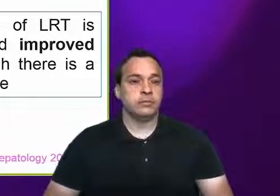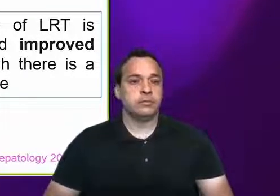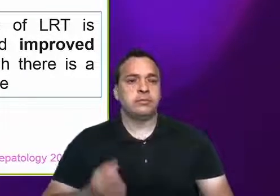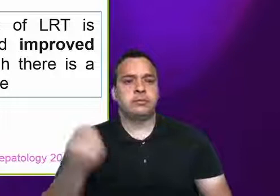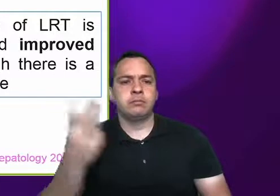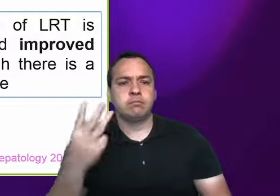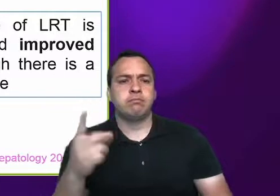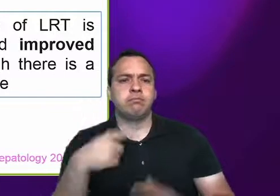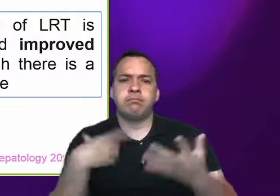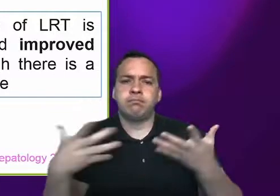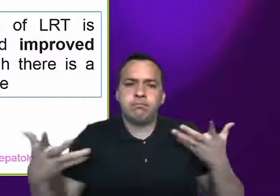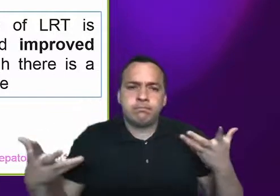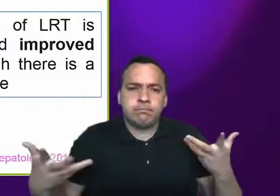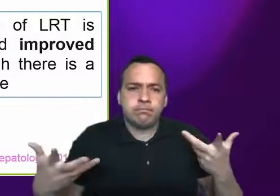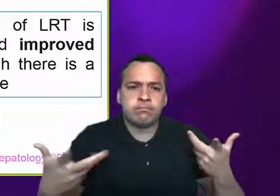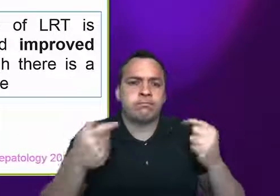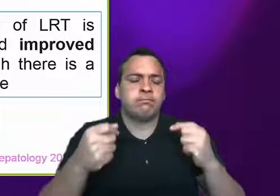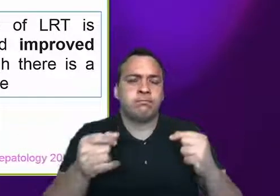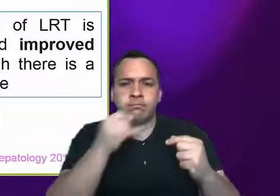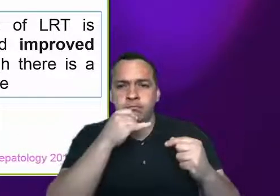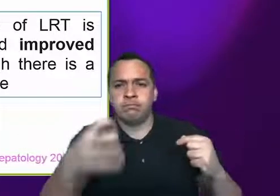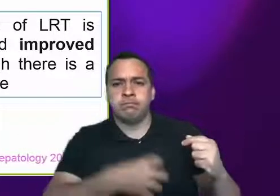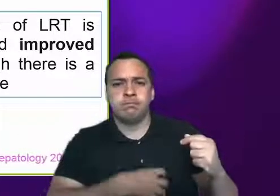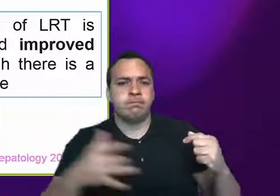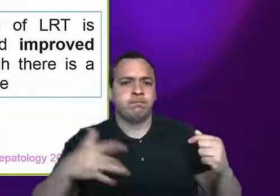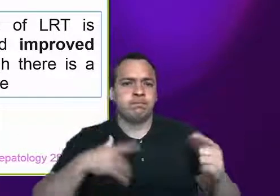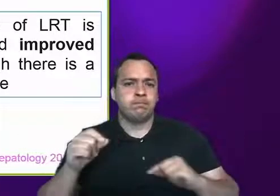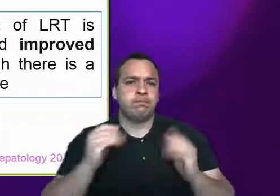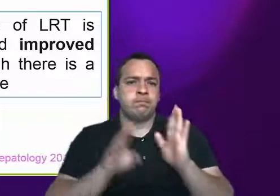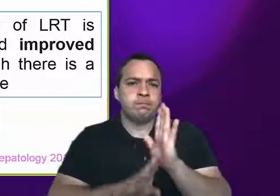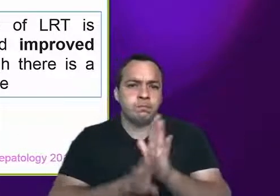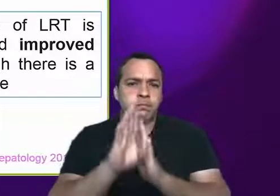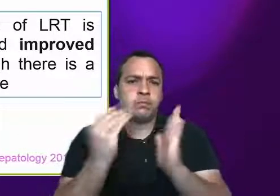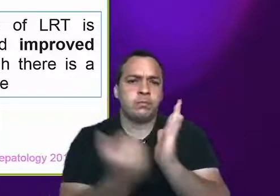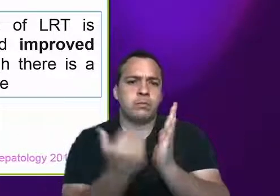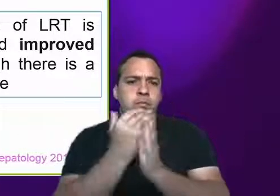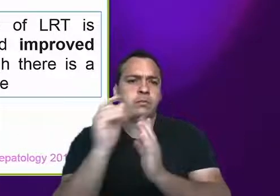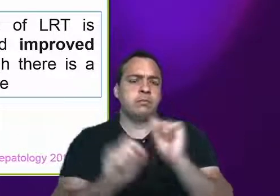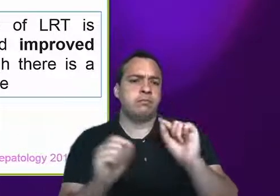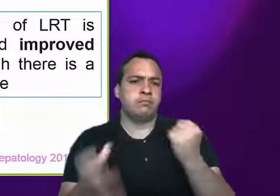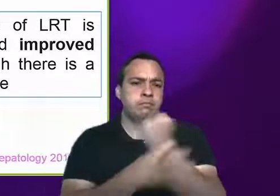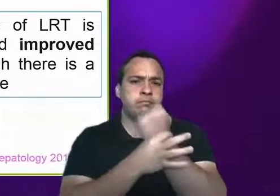é que a eficácia do transplante hepático aumentou.